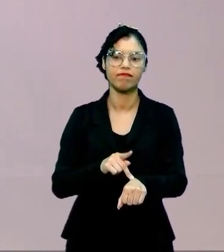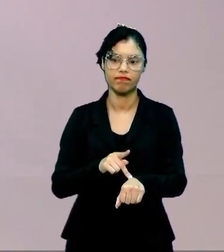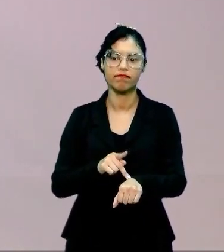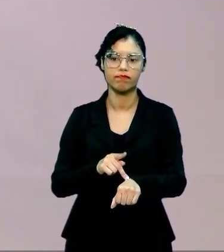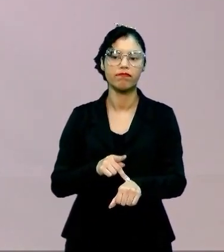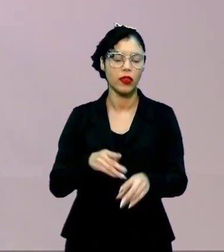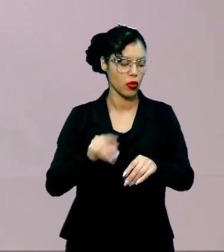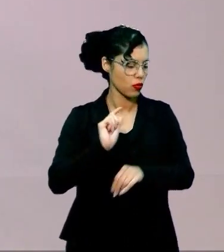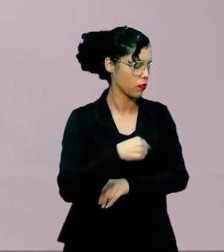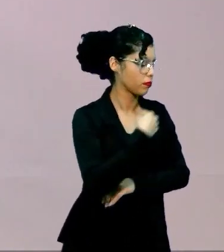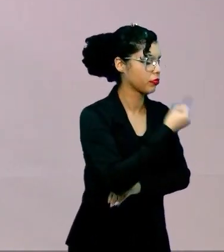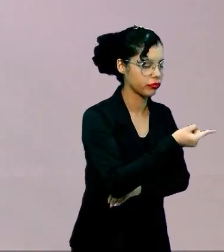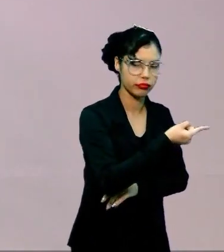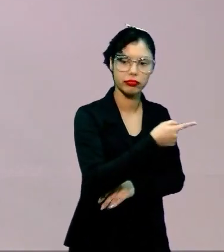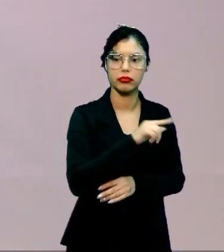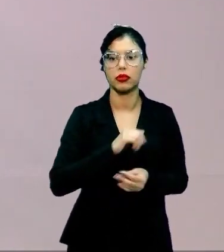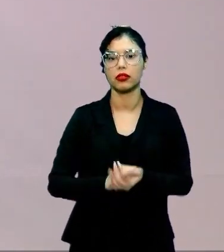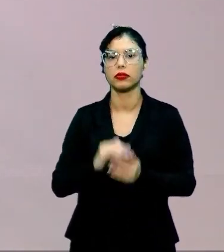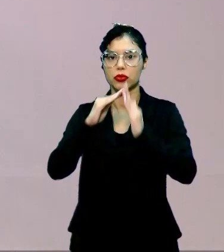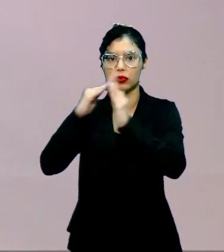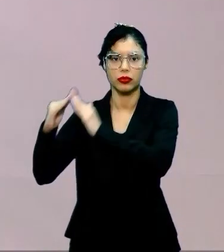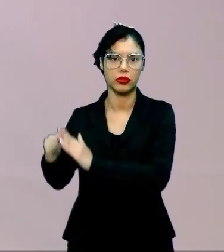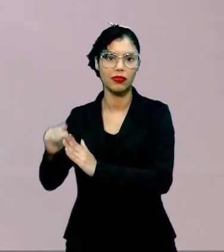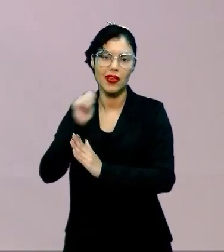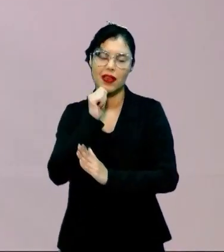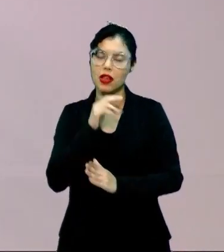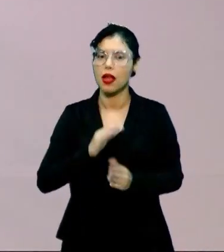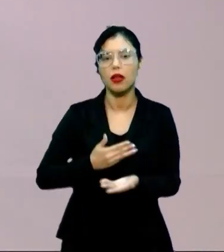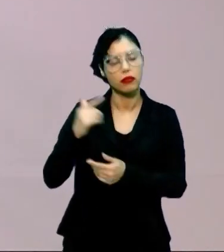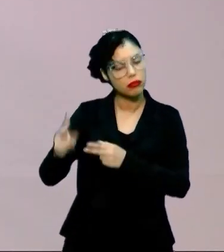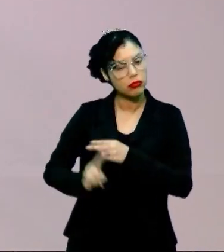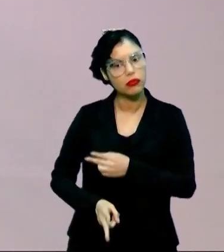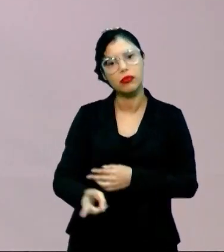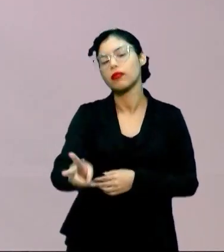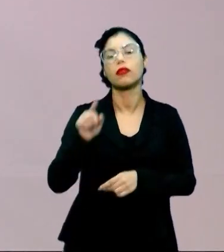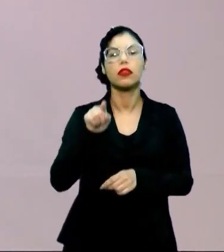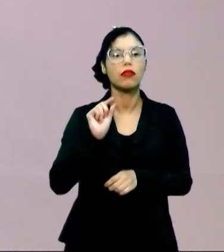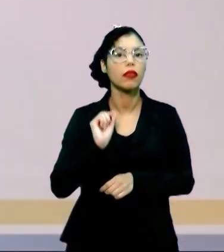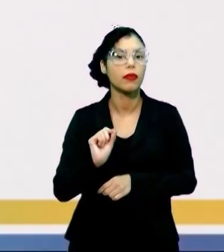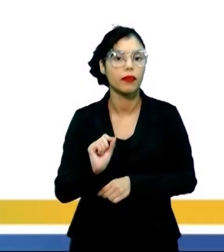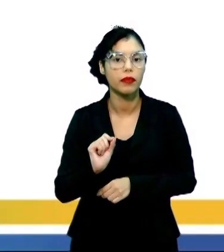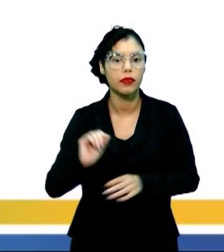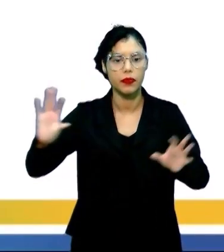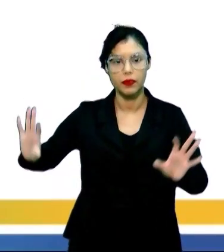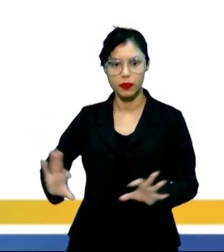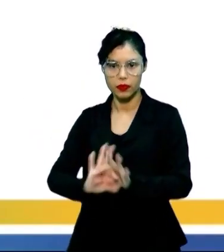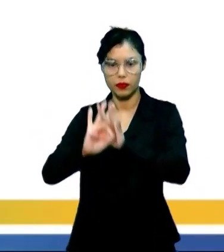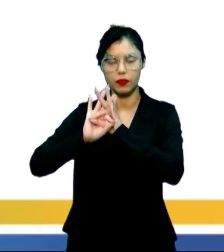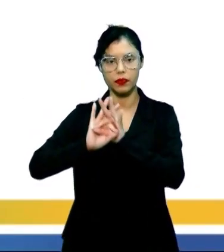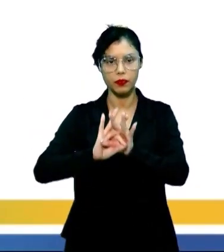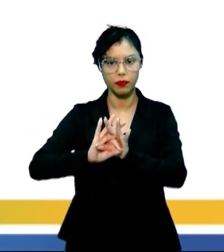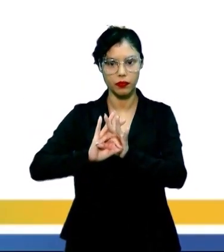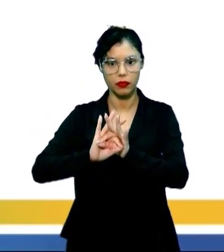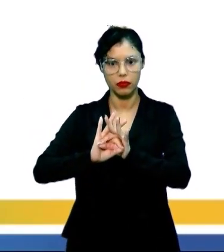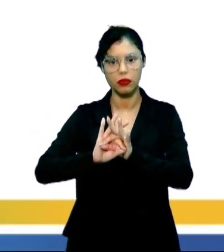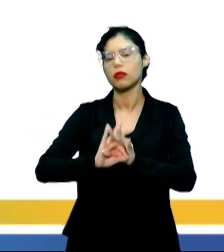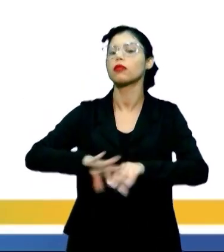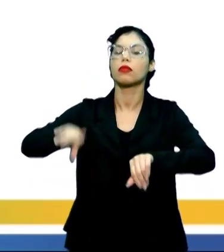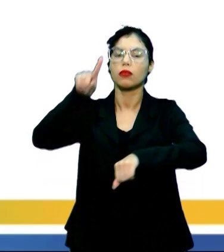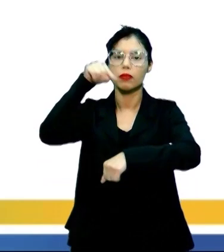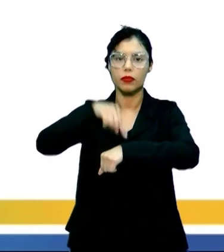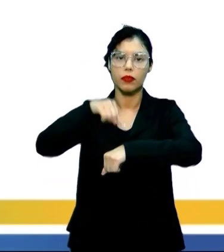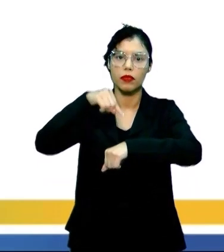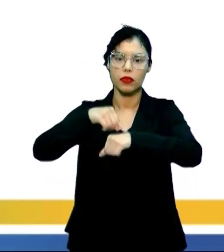no quintal do vizinho. E por aí vai. Isso aí vai estar relacionado com o quê? Com o tempo